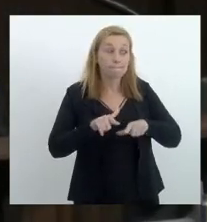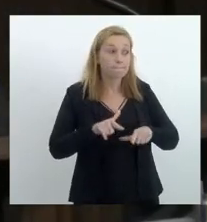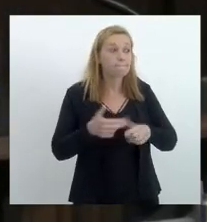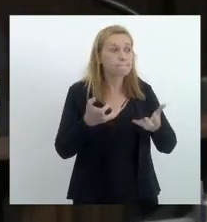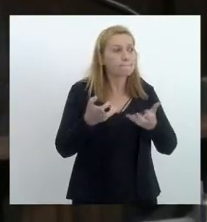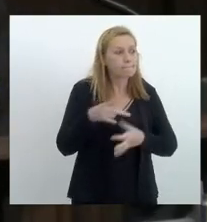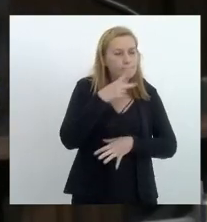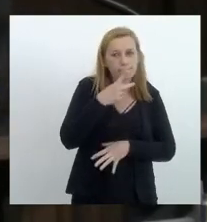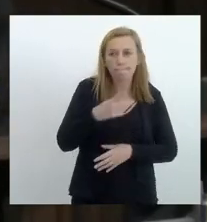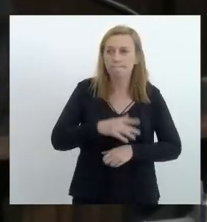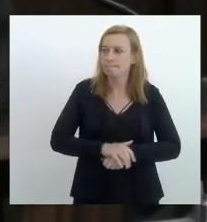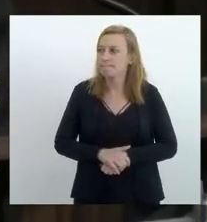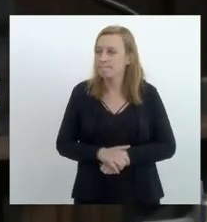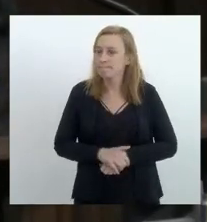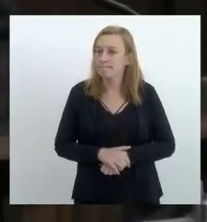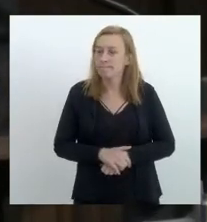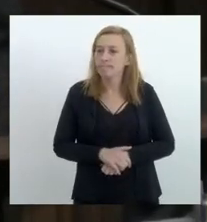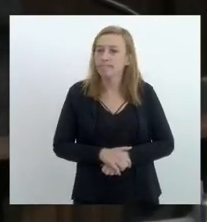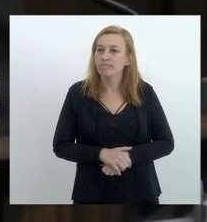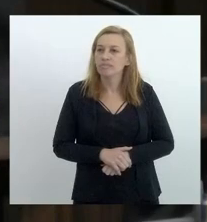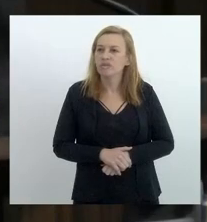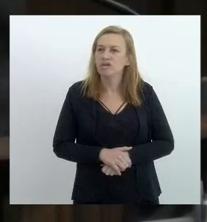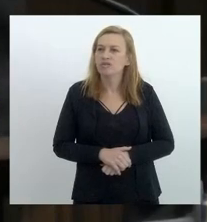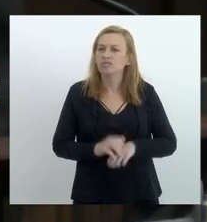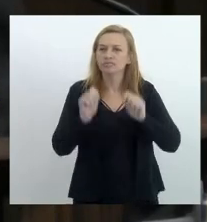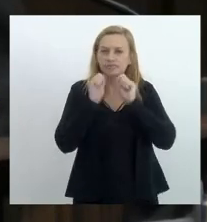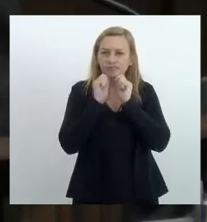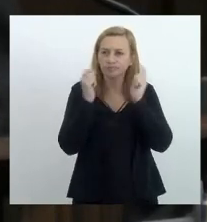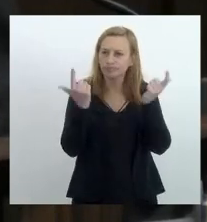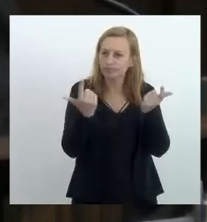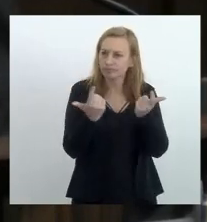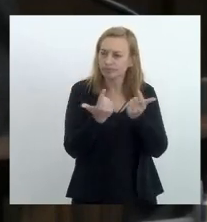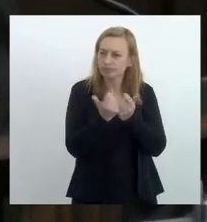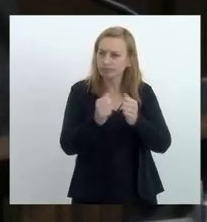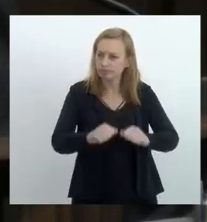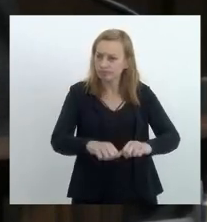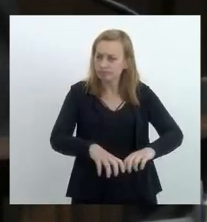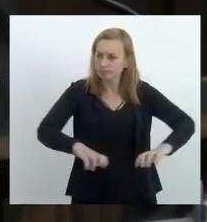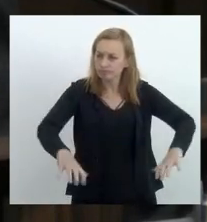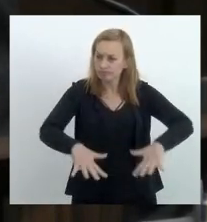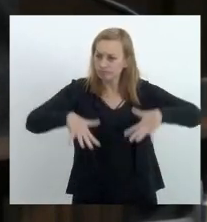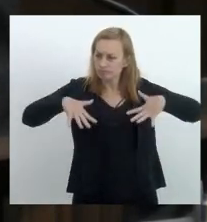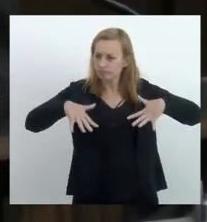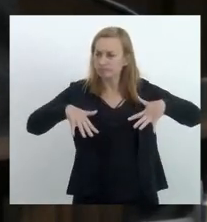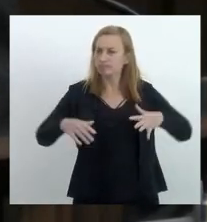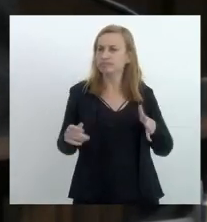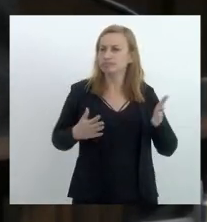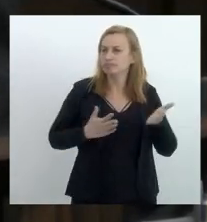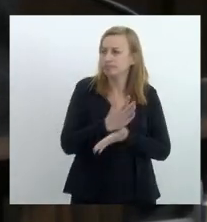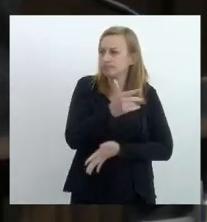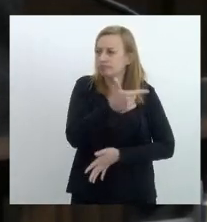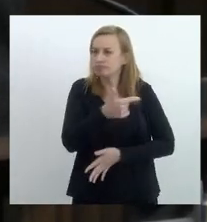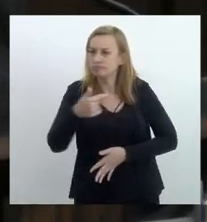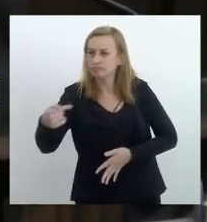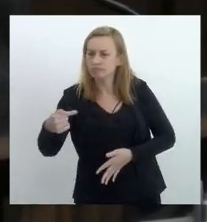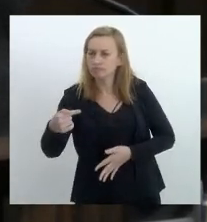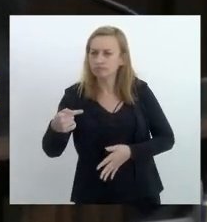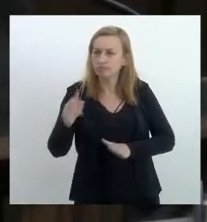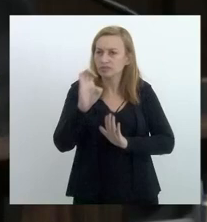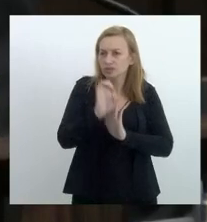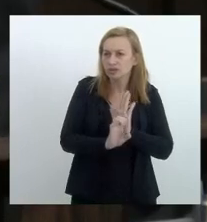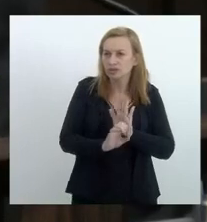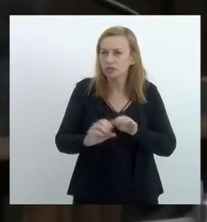quero destacar o seguinte: esta Assembleia Legislativa aprovou em 2017 a Emenda